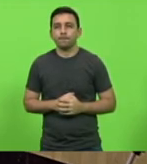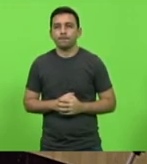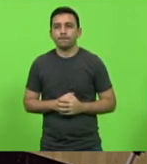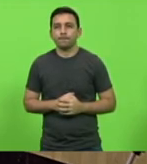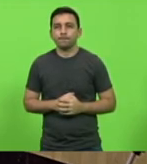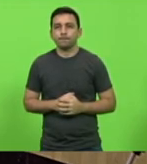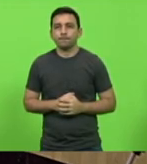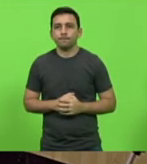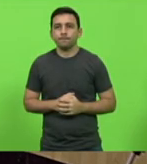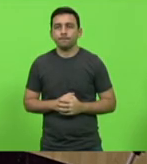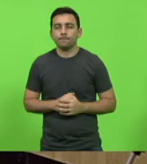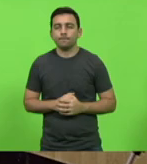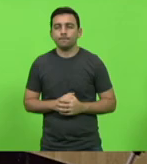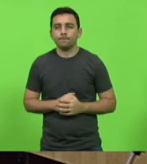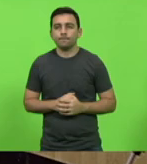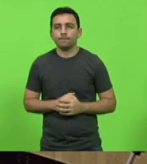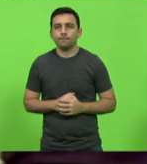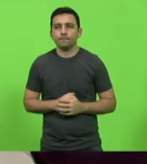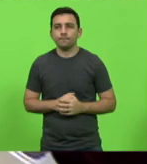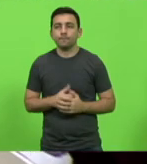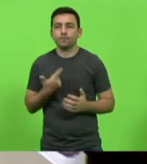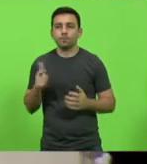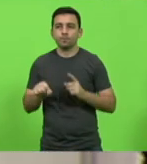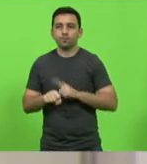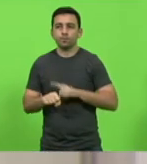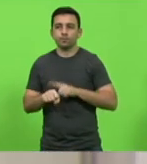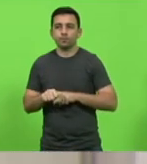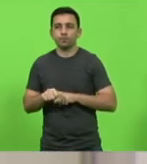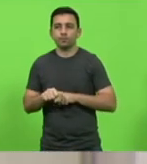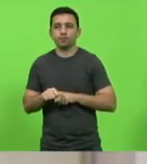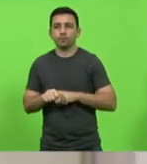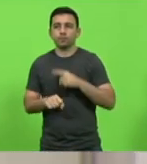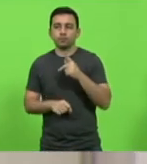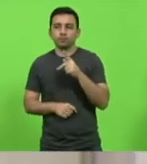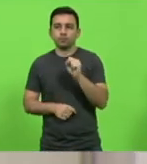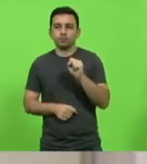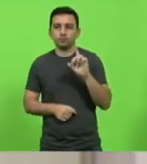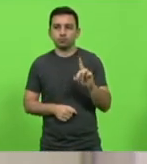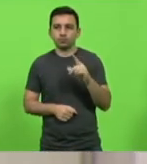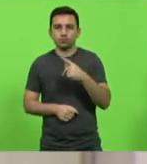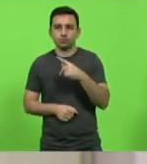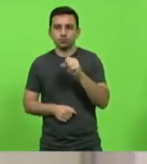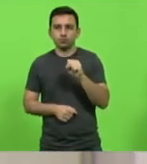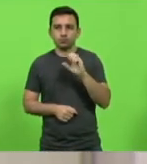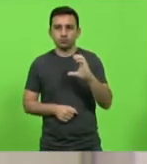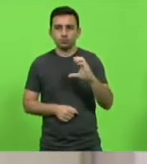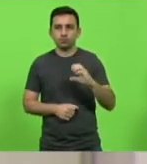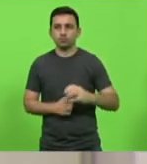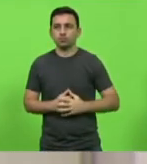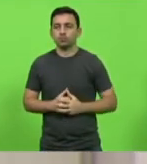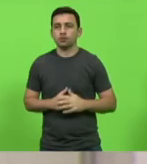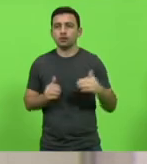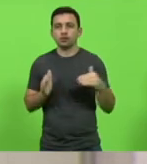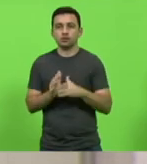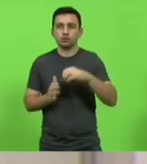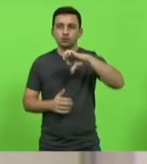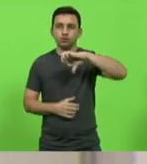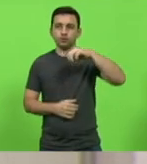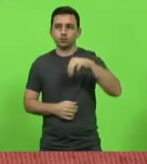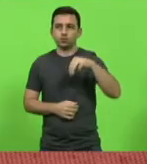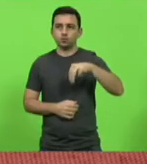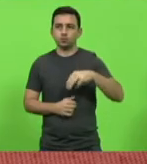bom então na reunião né próximo horário do bloco PSD PSC por até 9